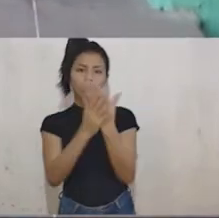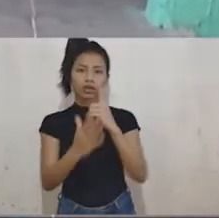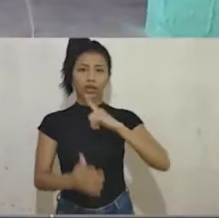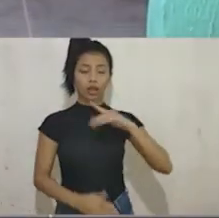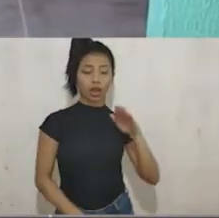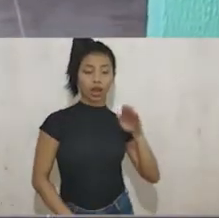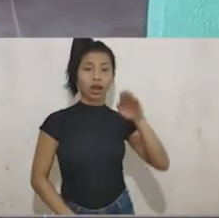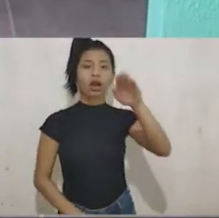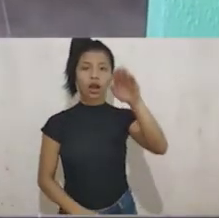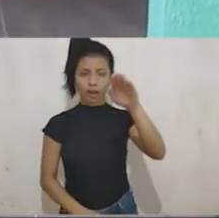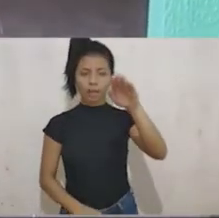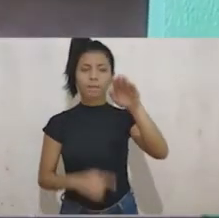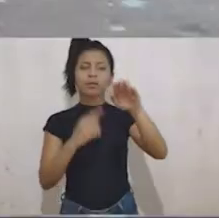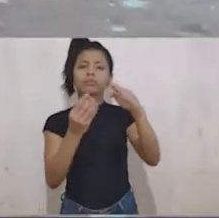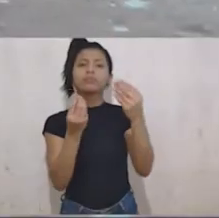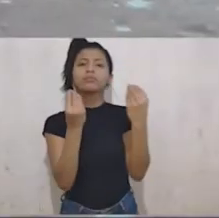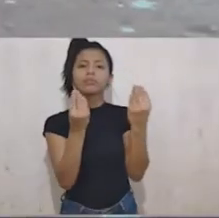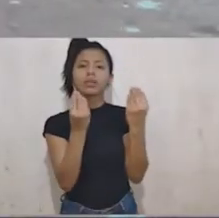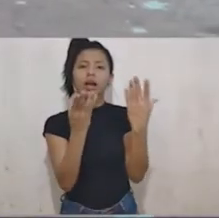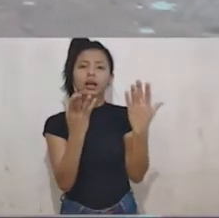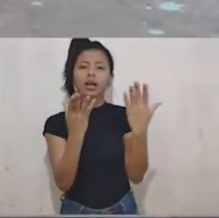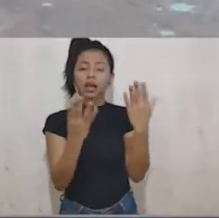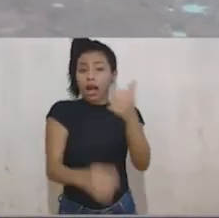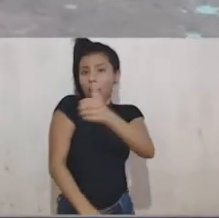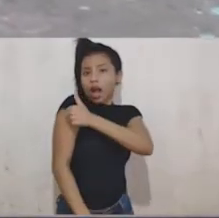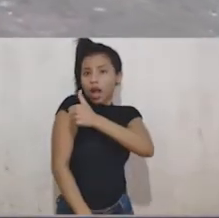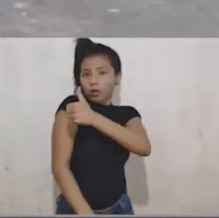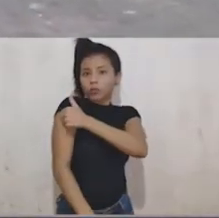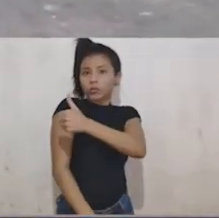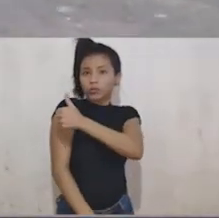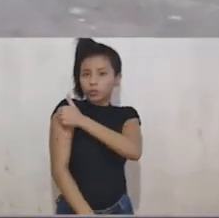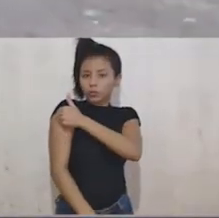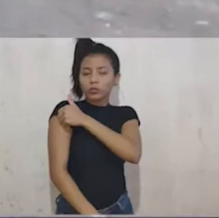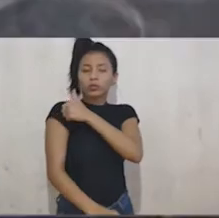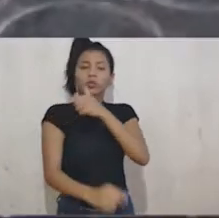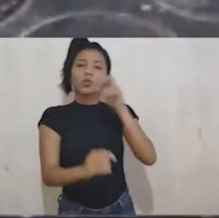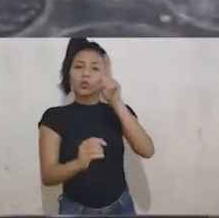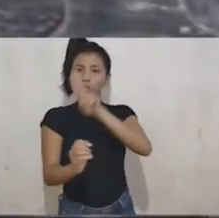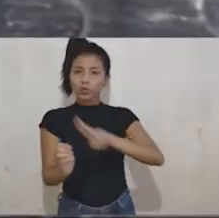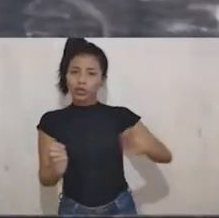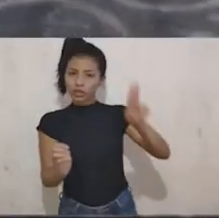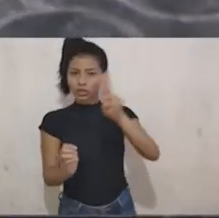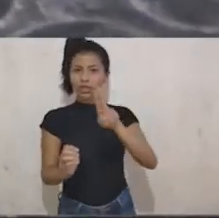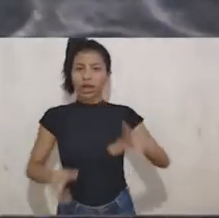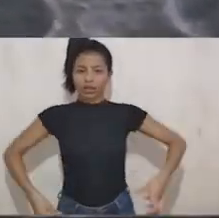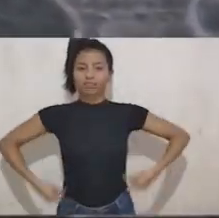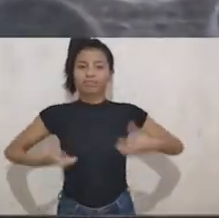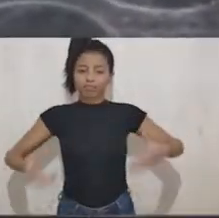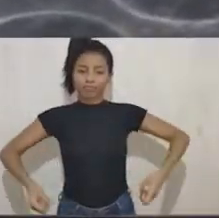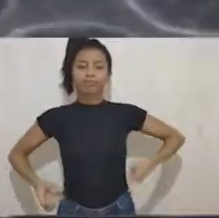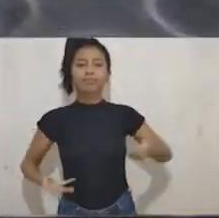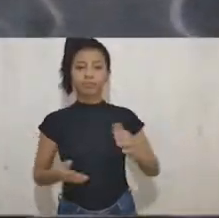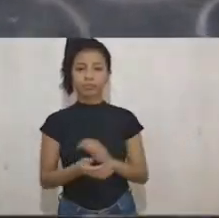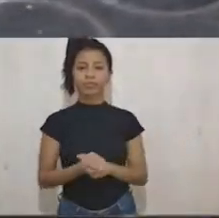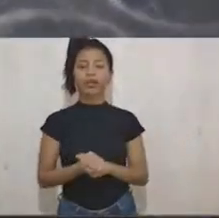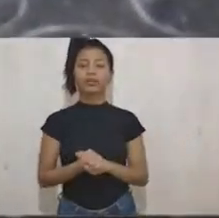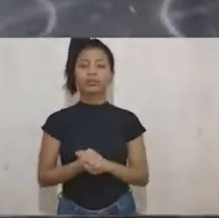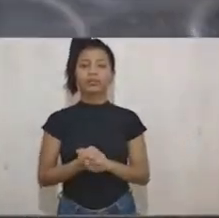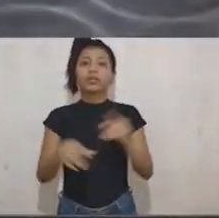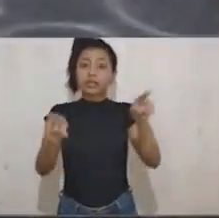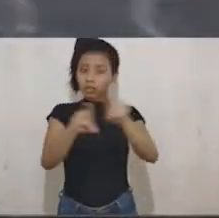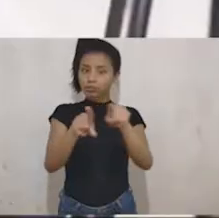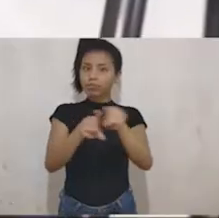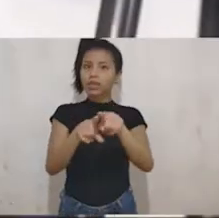acesso, né, para quando a gente necessitar de alunos que não têm a locomoção perfeita, temos